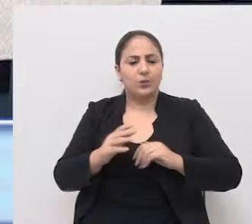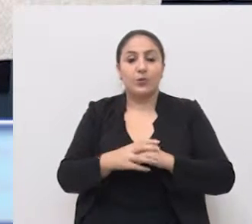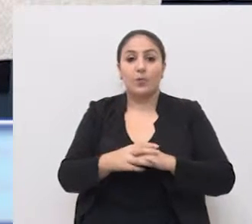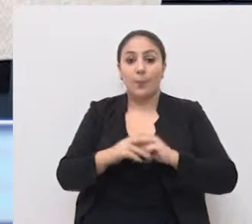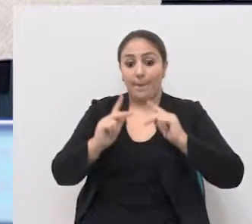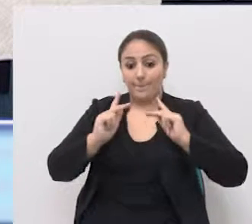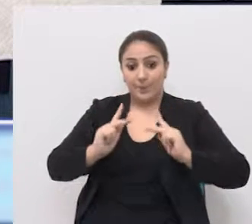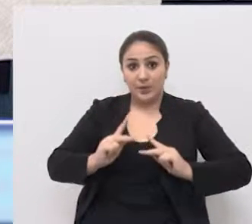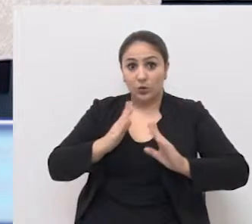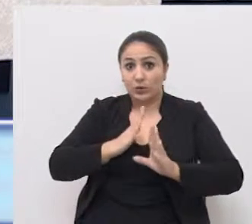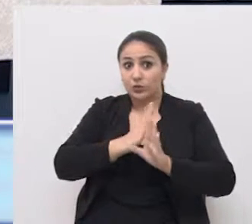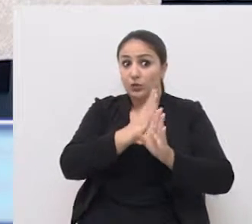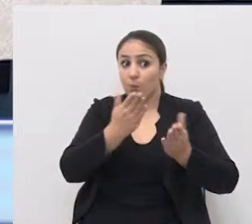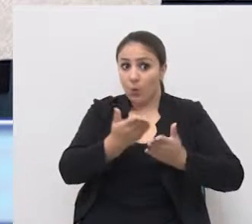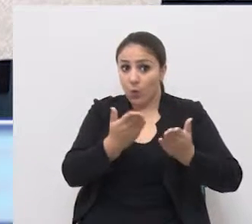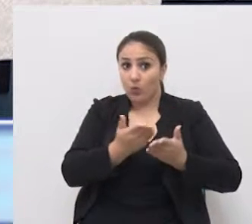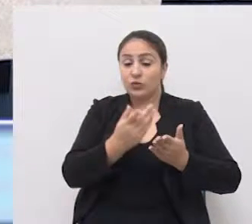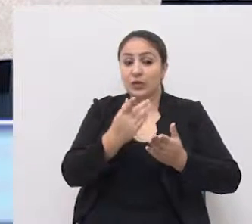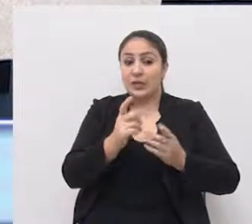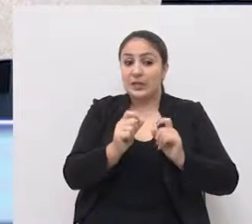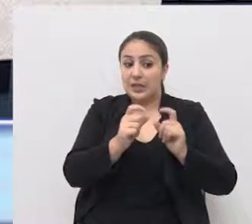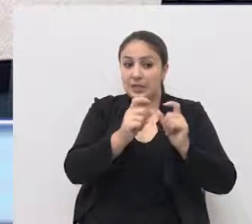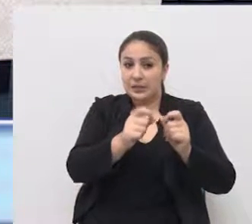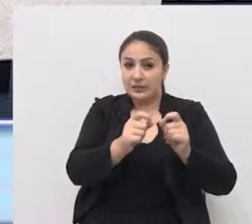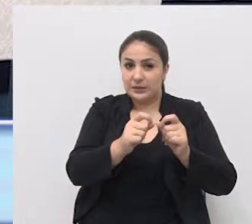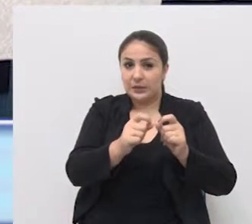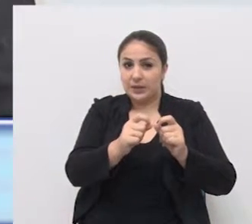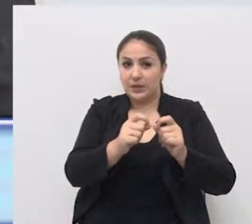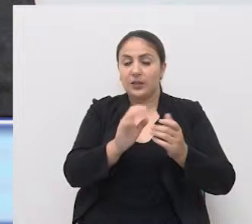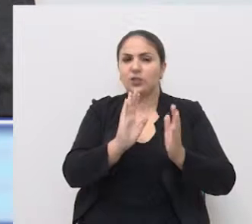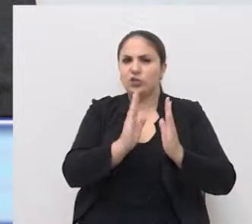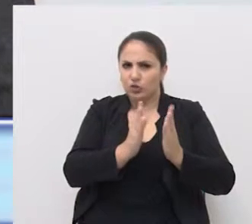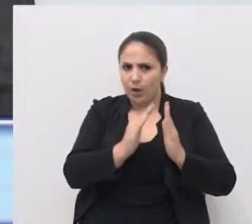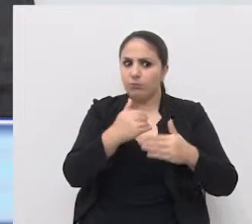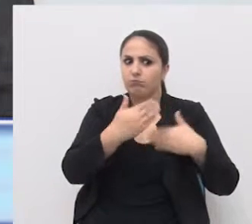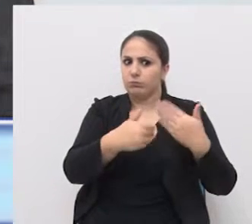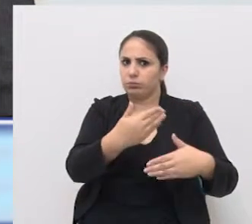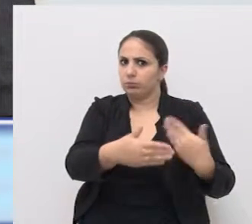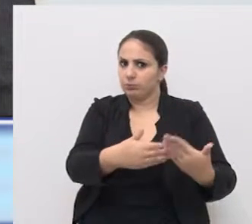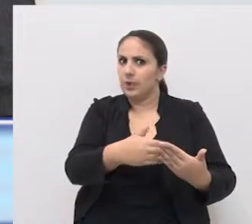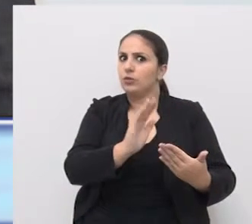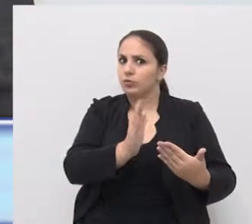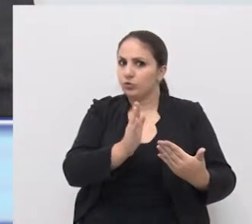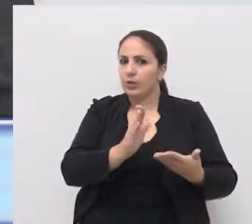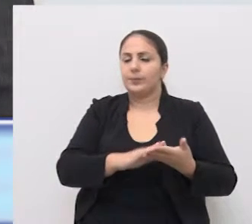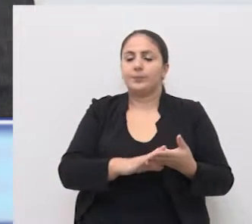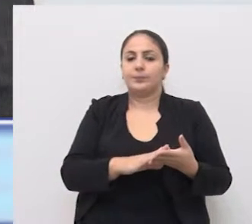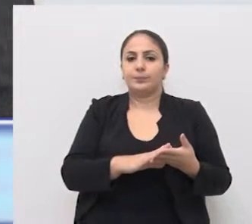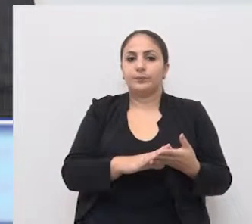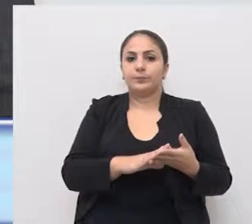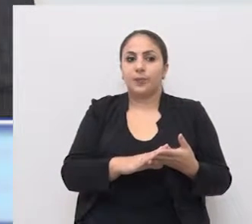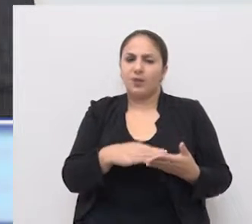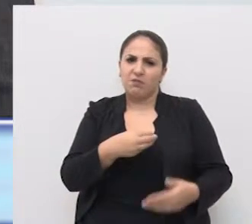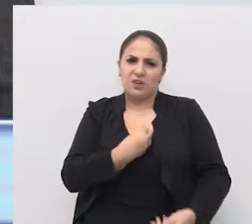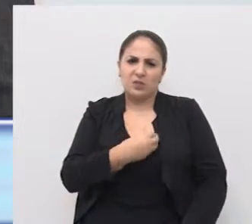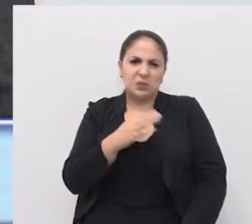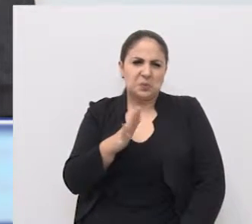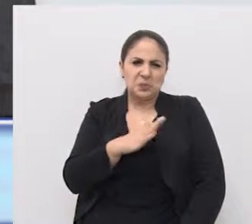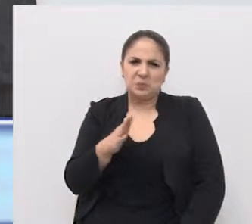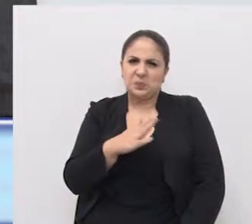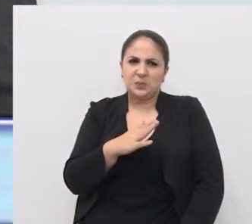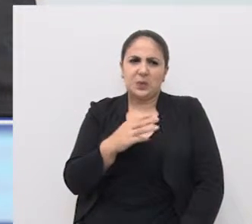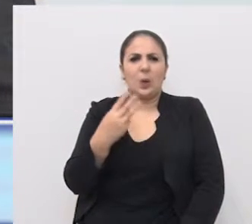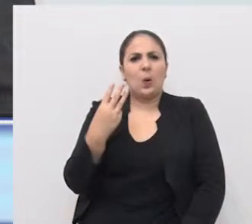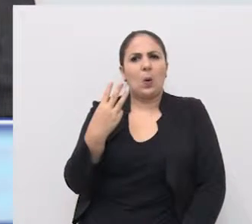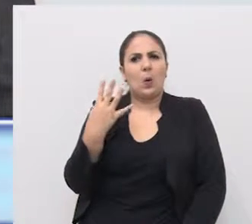Em média, uma pessoa diagnosticada hoje em dia com câncer em estadiamento já avançado, né, ela